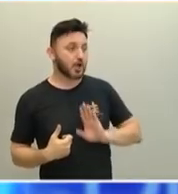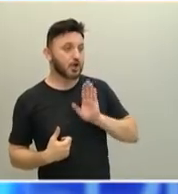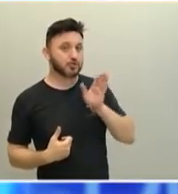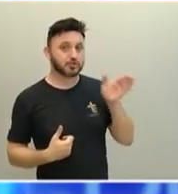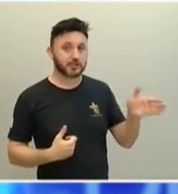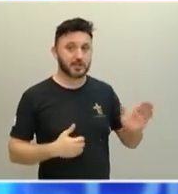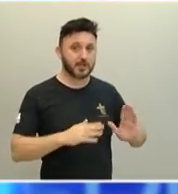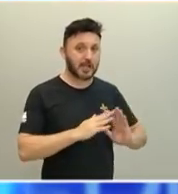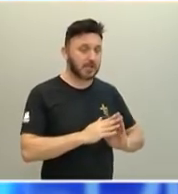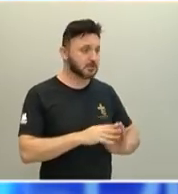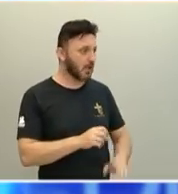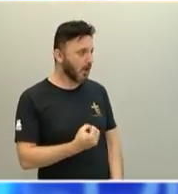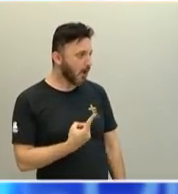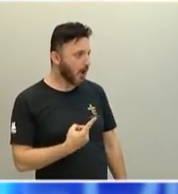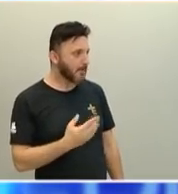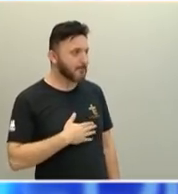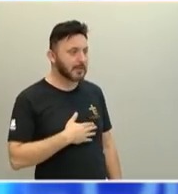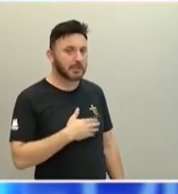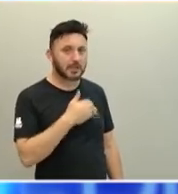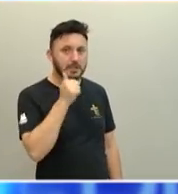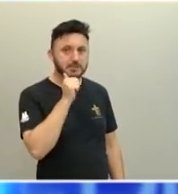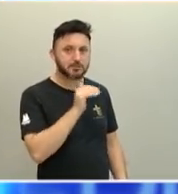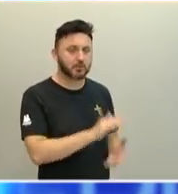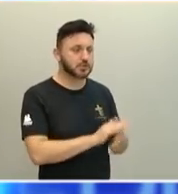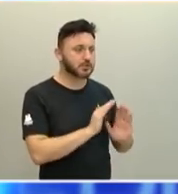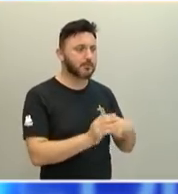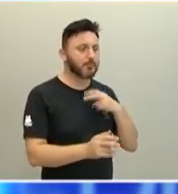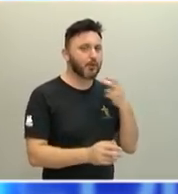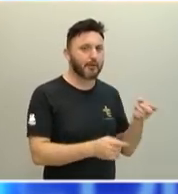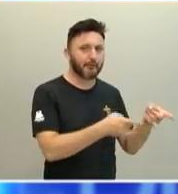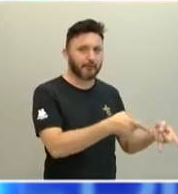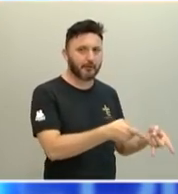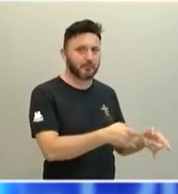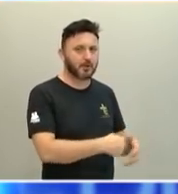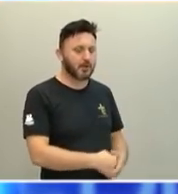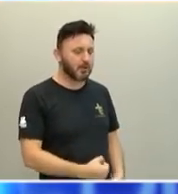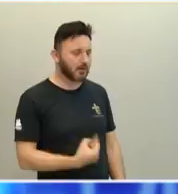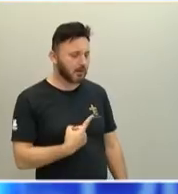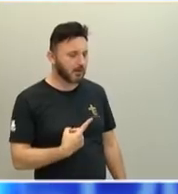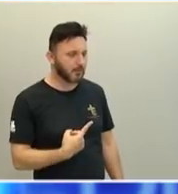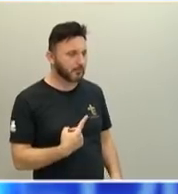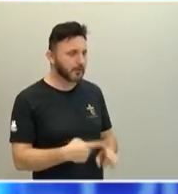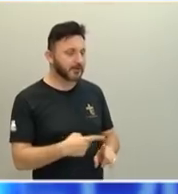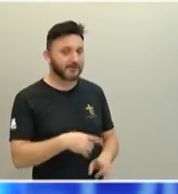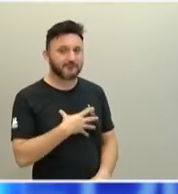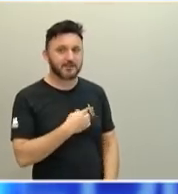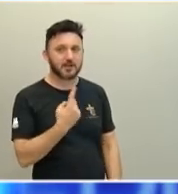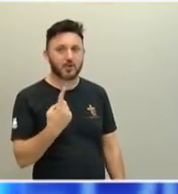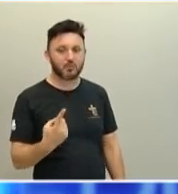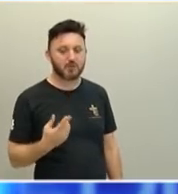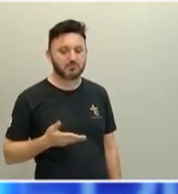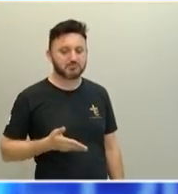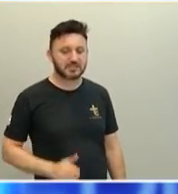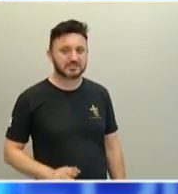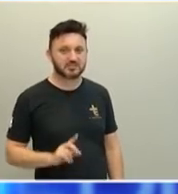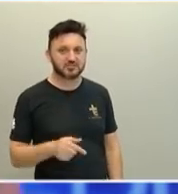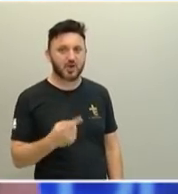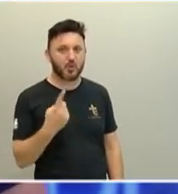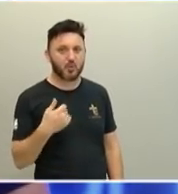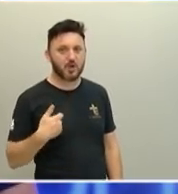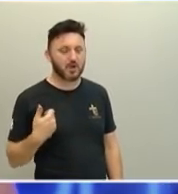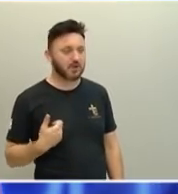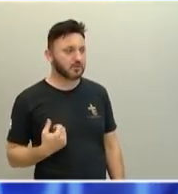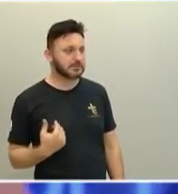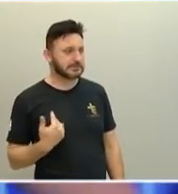falecida, 1 ano e 8 meses de casado. Digo isso como alguém que foi à lona, ao chão. Digo isso como alguém que também sentiu o